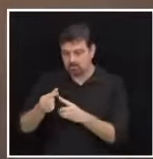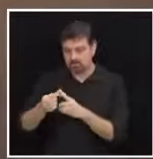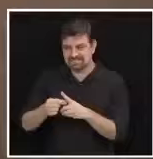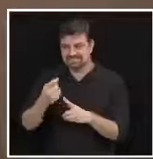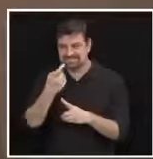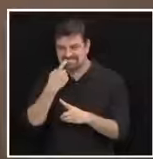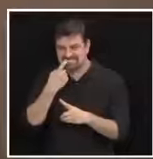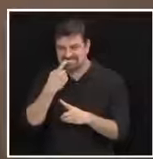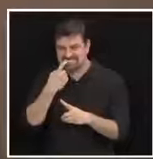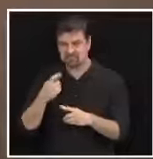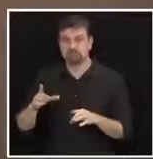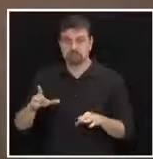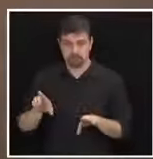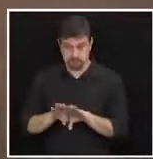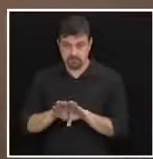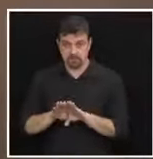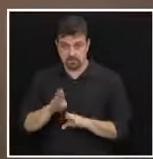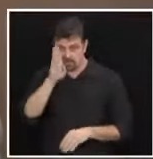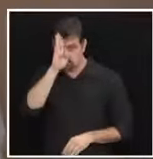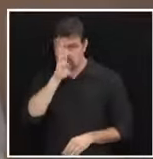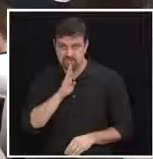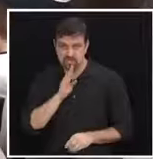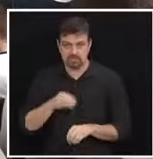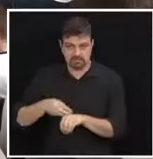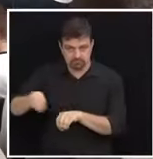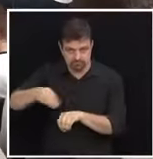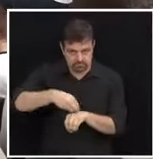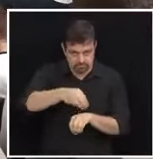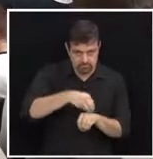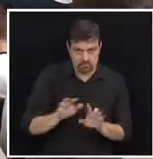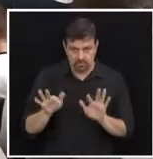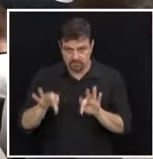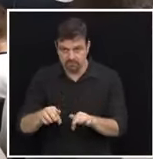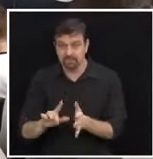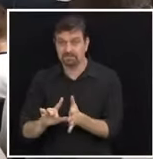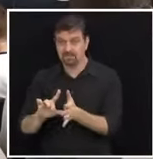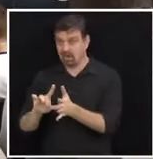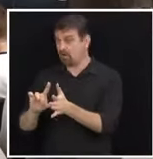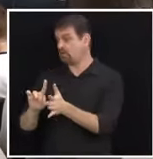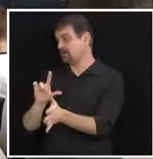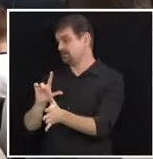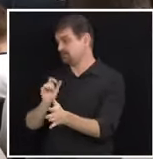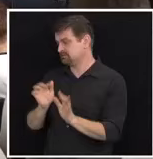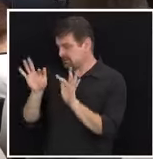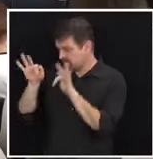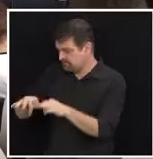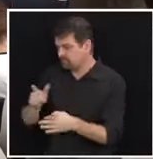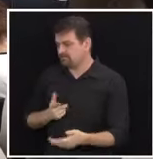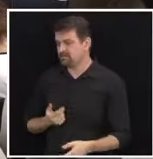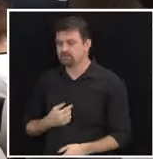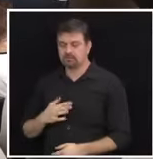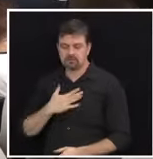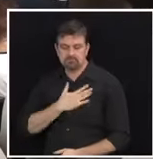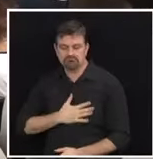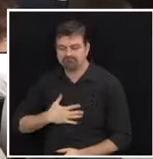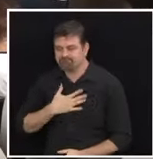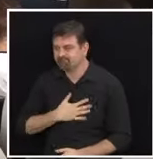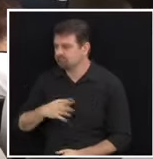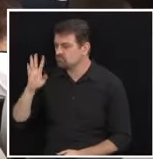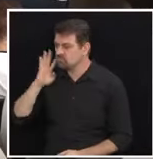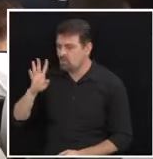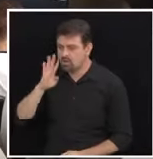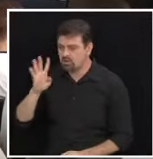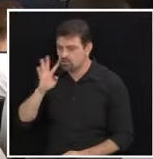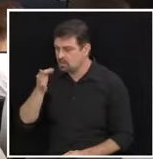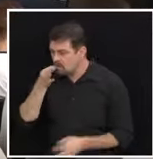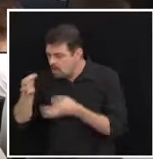Tá bom? Aí vai estar disponível para vocês no final. Bom, então antes da gente terminar, infelizmente para mim está acabando, porque eu adorei nosso bate-papo aqui com todo